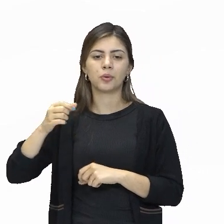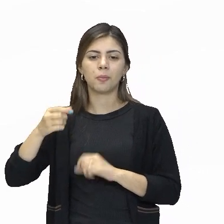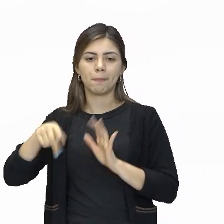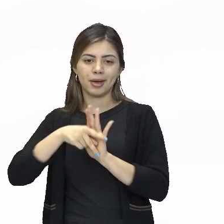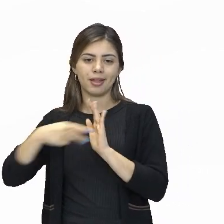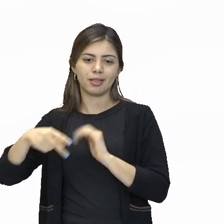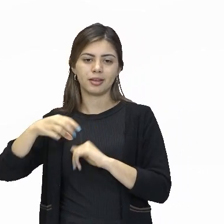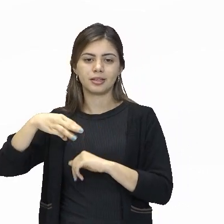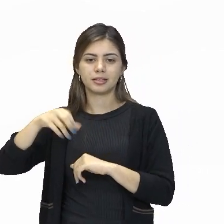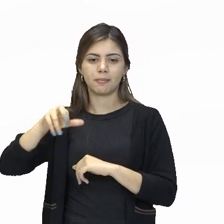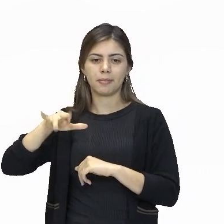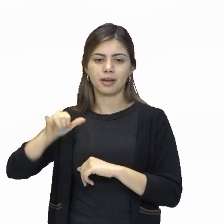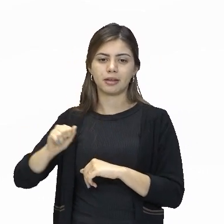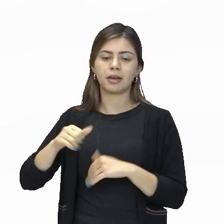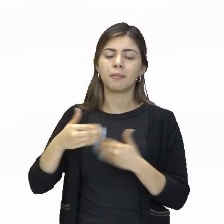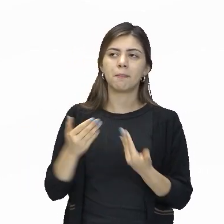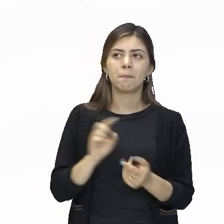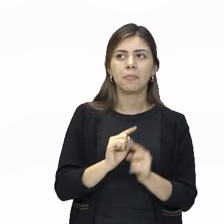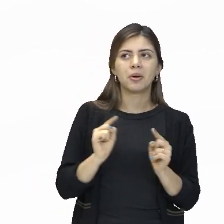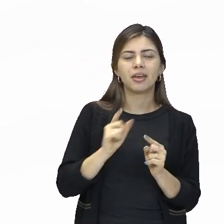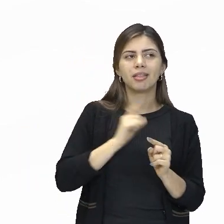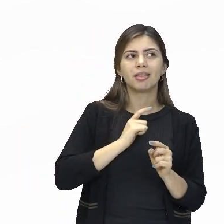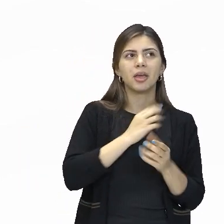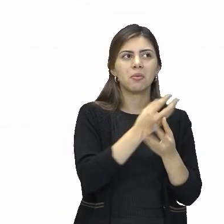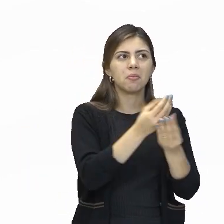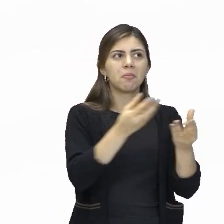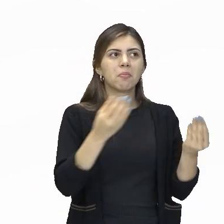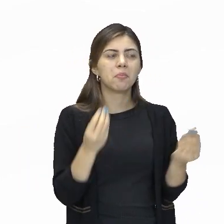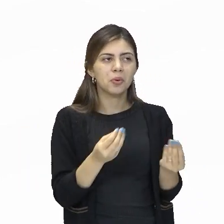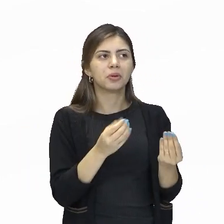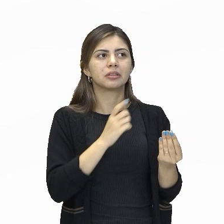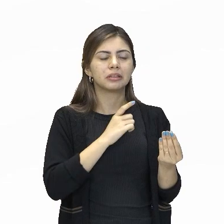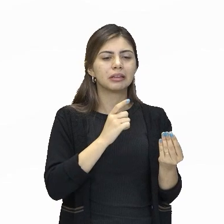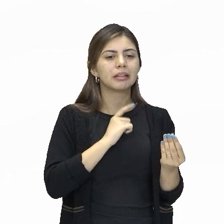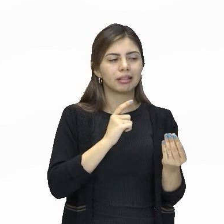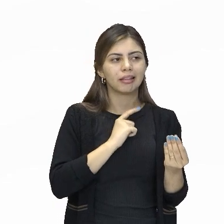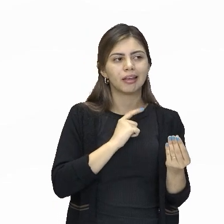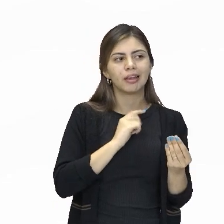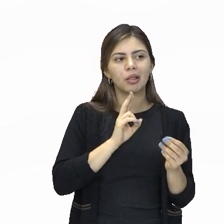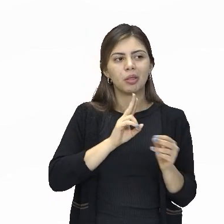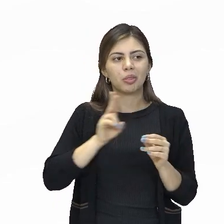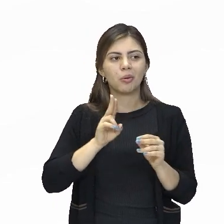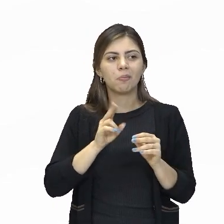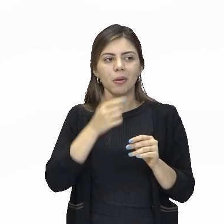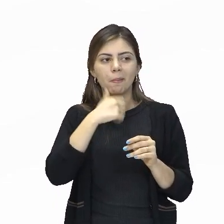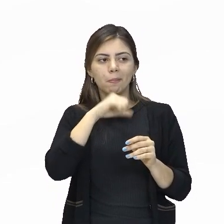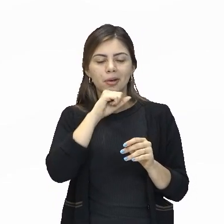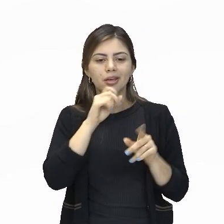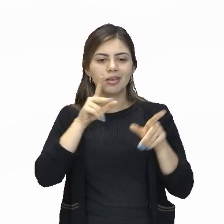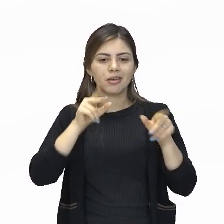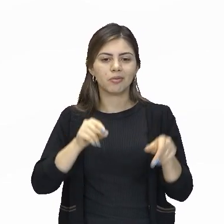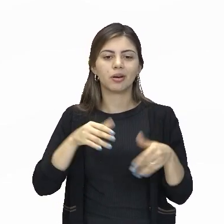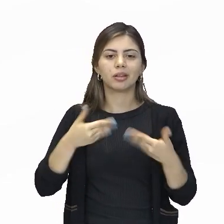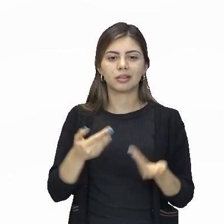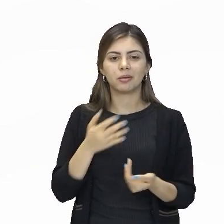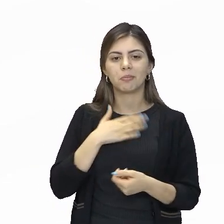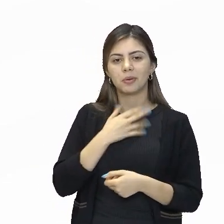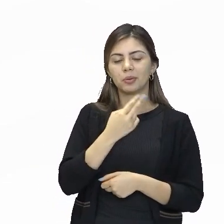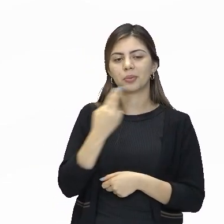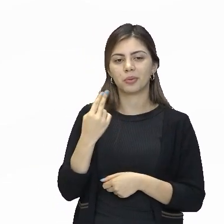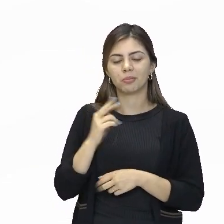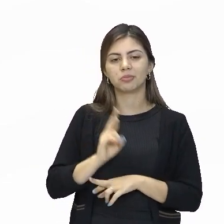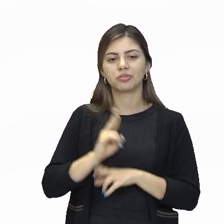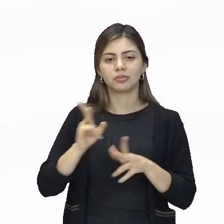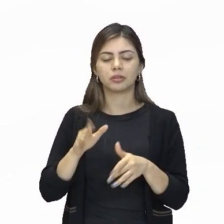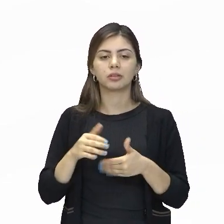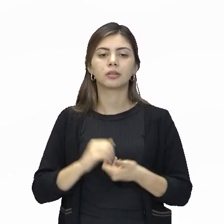com mães chamadas Maria, fiquei sendo o da Maria do finado Zacarias.